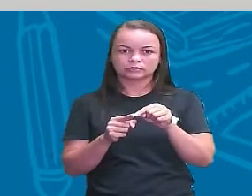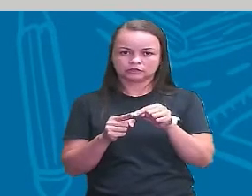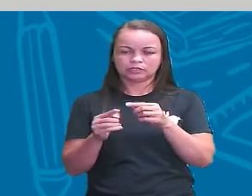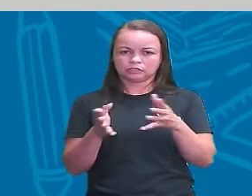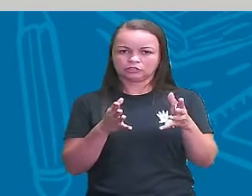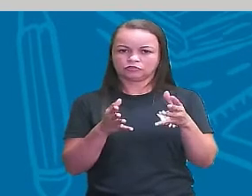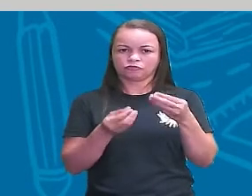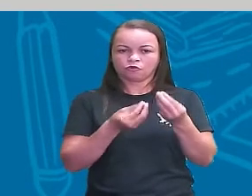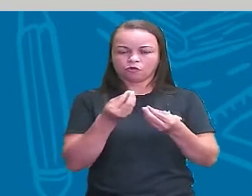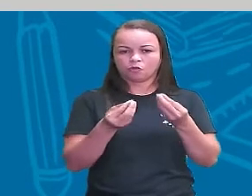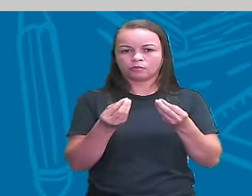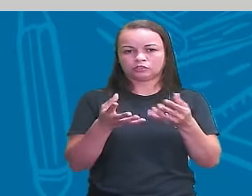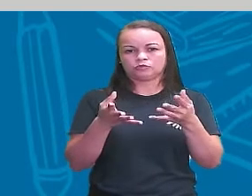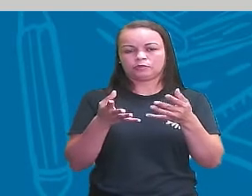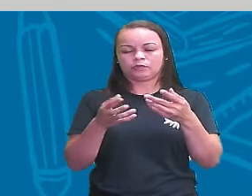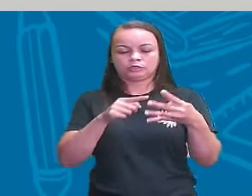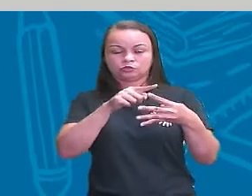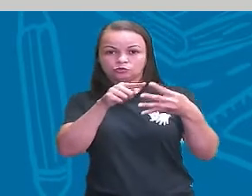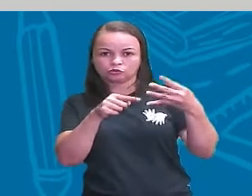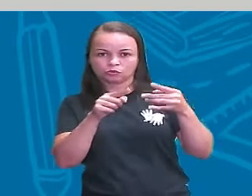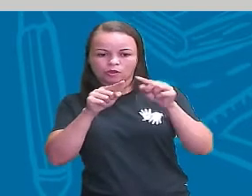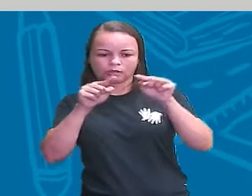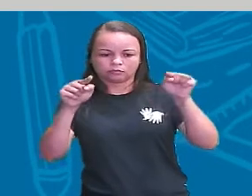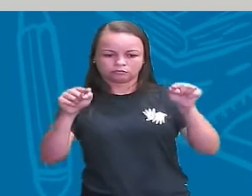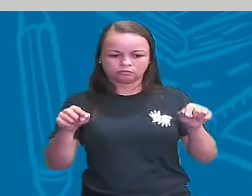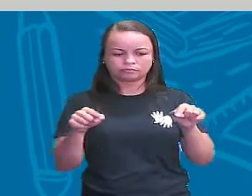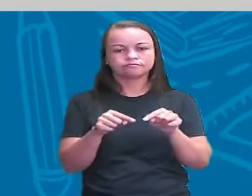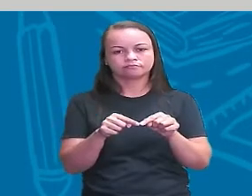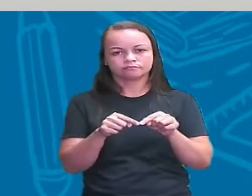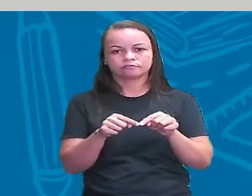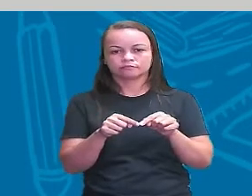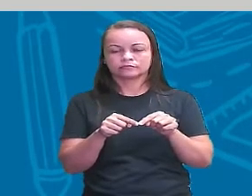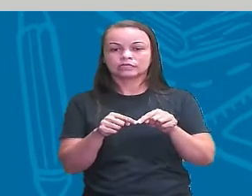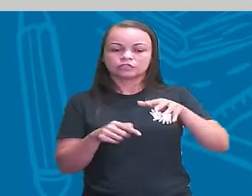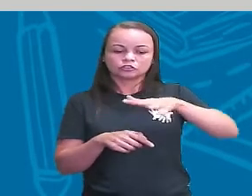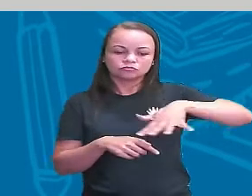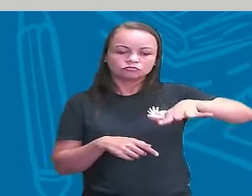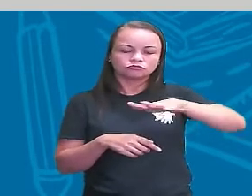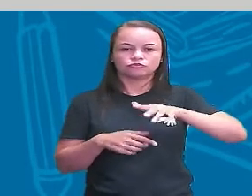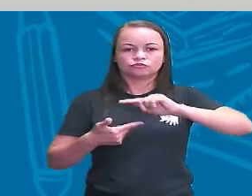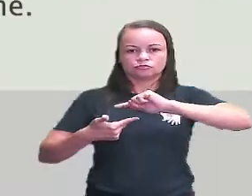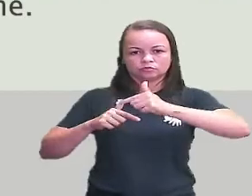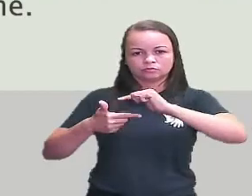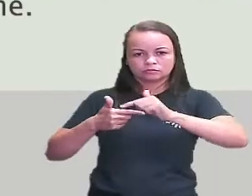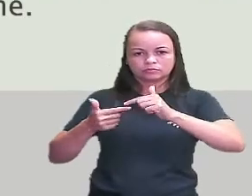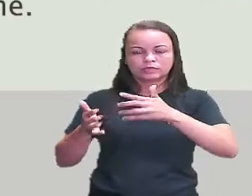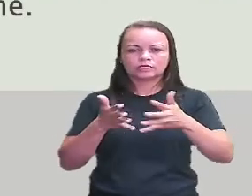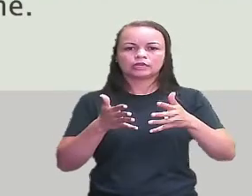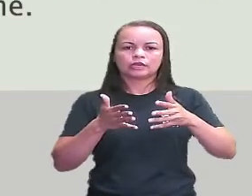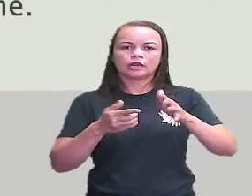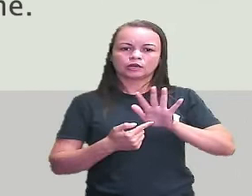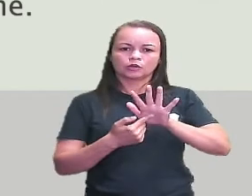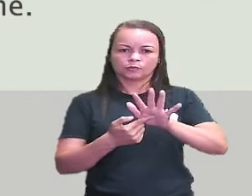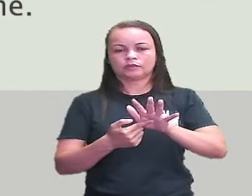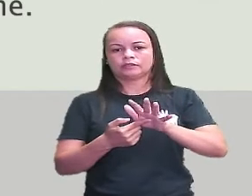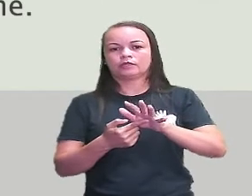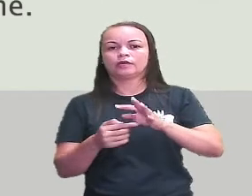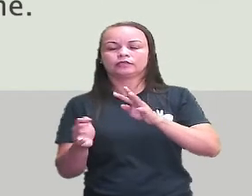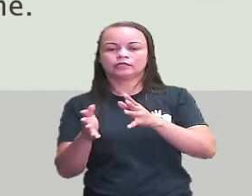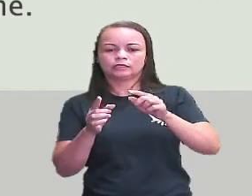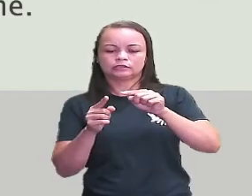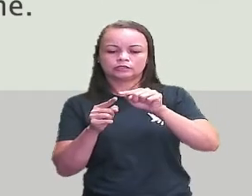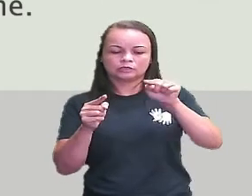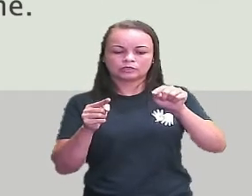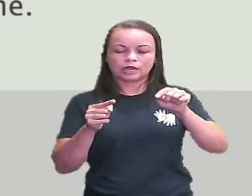um quadrado, somando as medidas dos quatro lados. Na geometria espacial, que inclui os objetos tridimensionais, a área